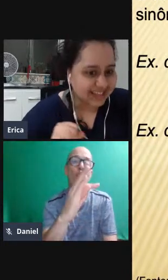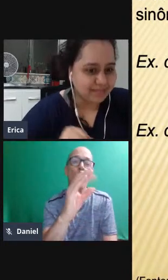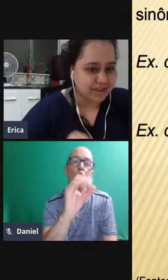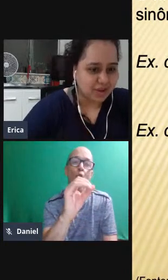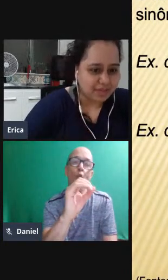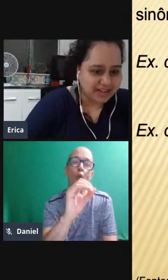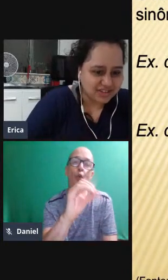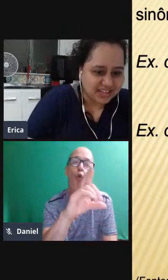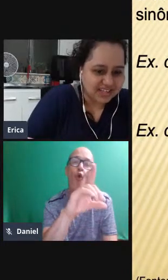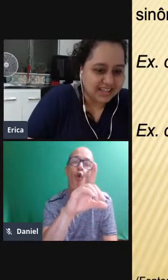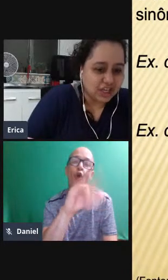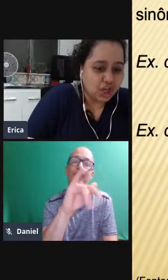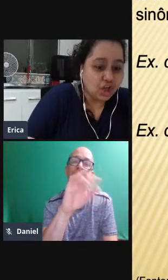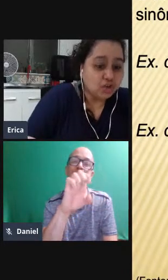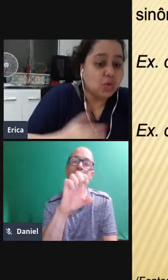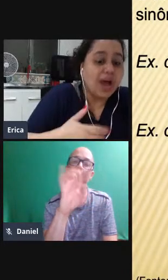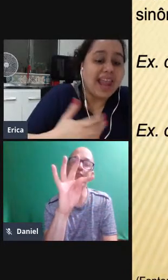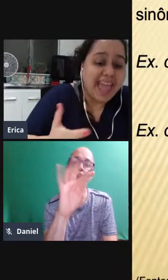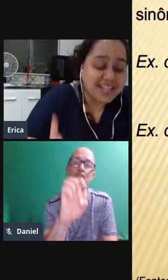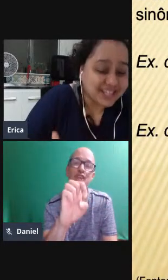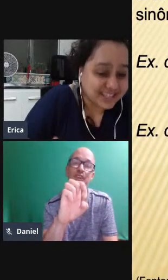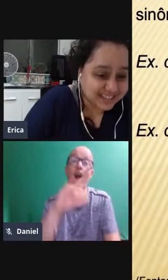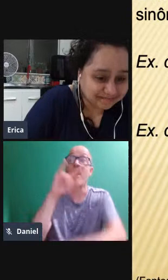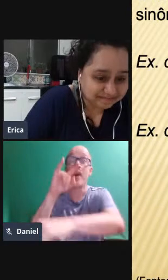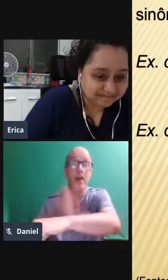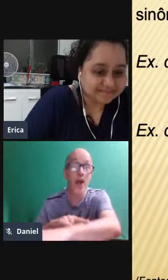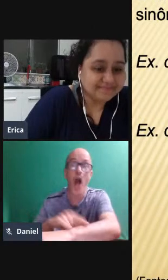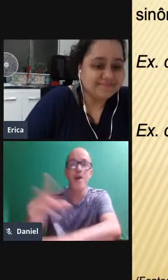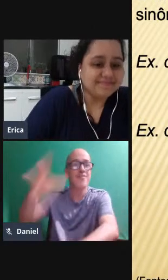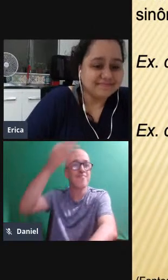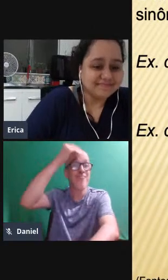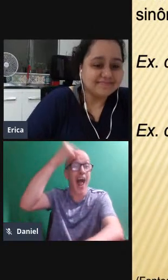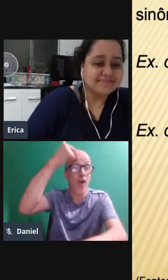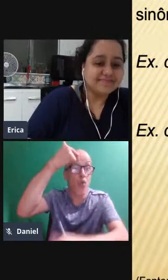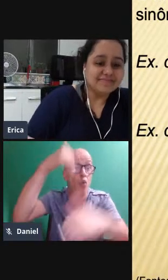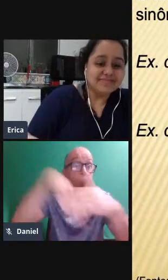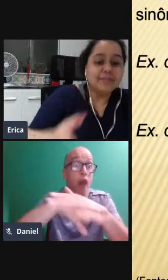WC, depois eu aprendi. Toalete.